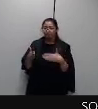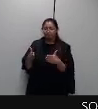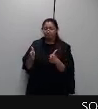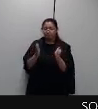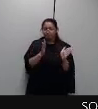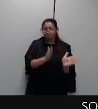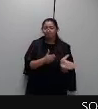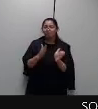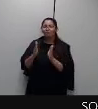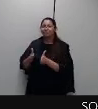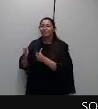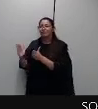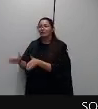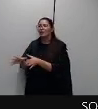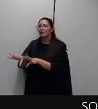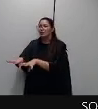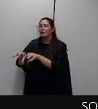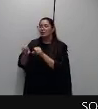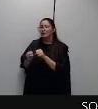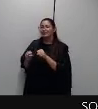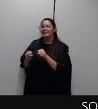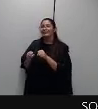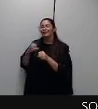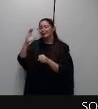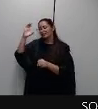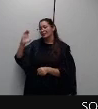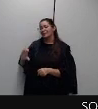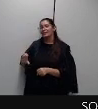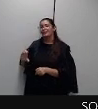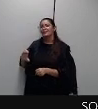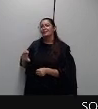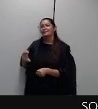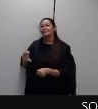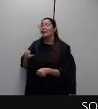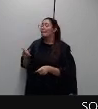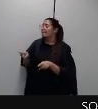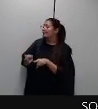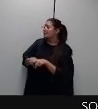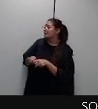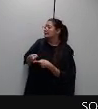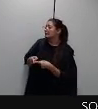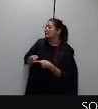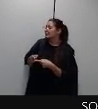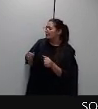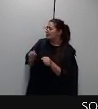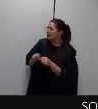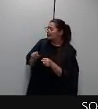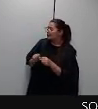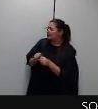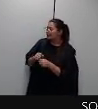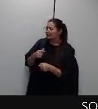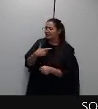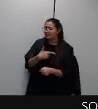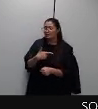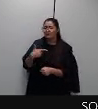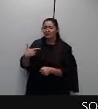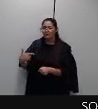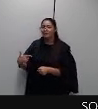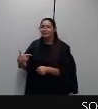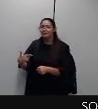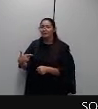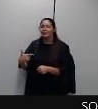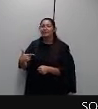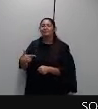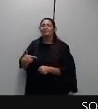e cobrança de crédito via da execução forçada Pois é um efeito essas duas temáticas cobrança de crédito tributário de